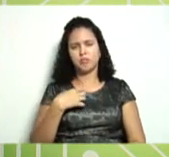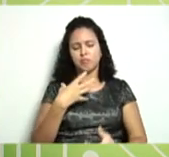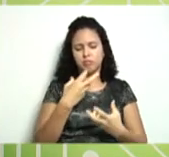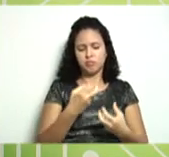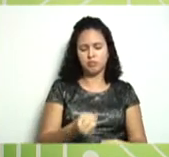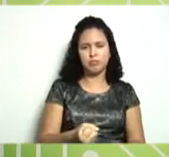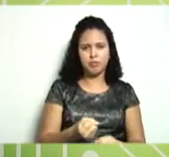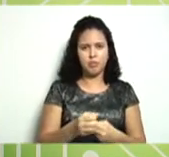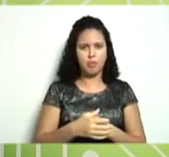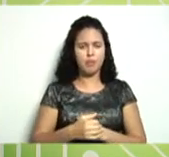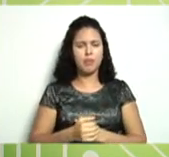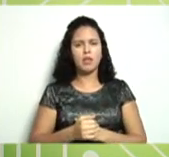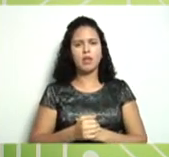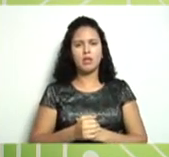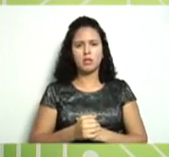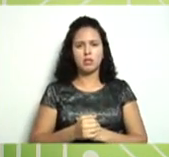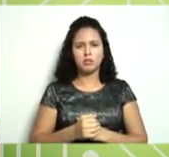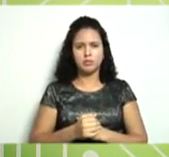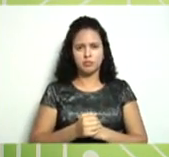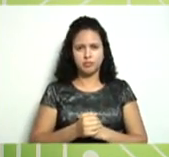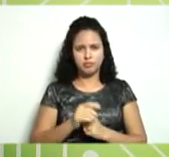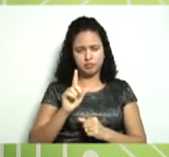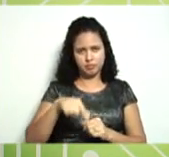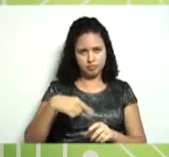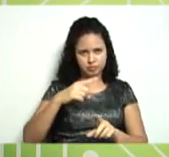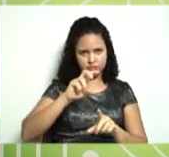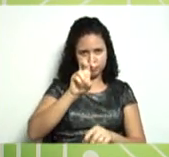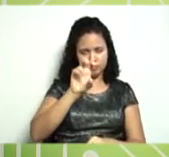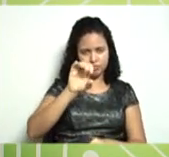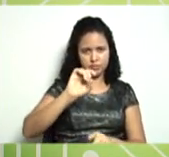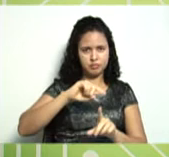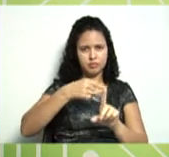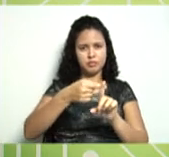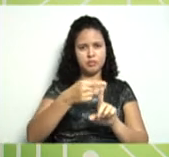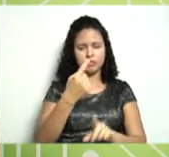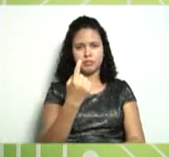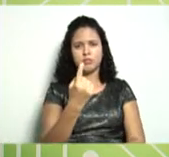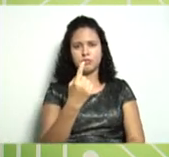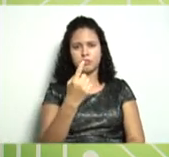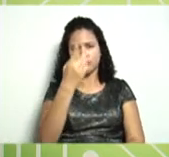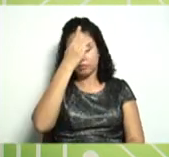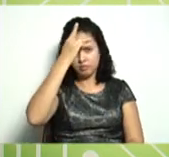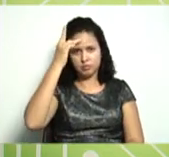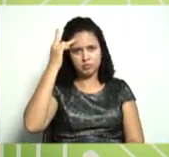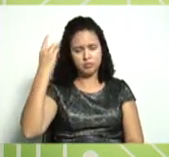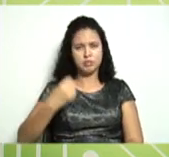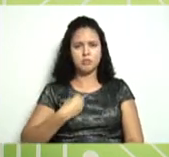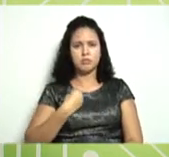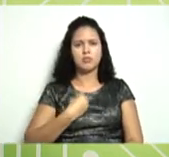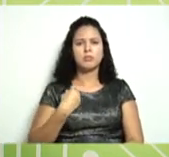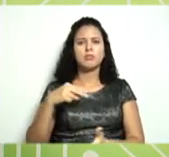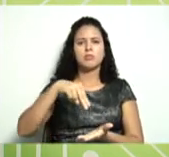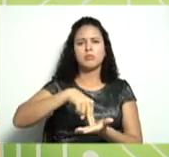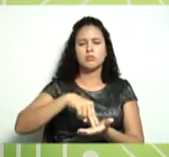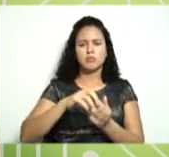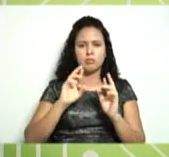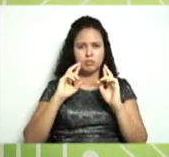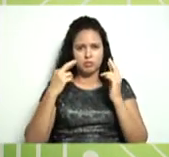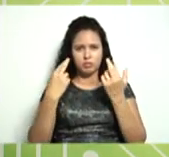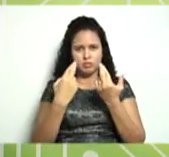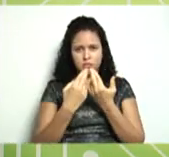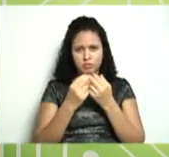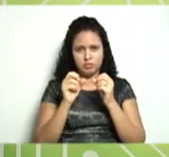que estiverem presente no dia daquela assembleia. E não do total dos cooperados,